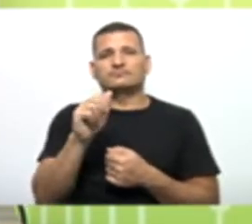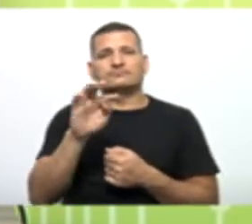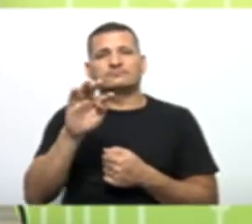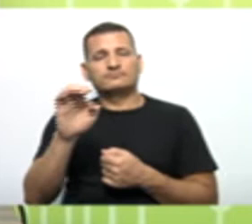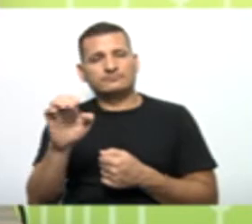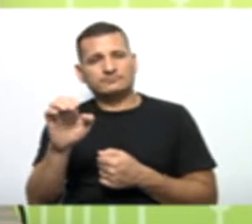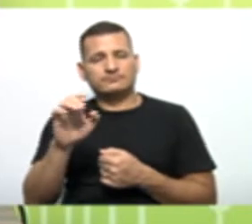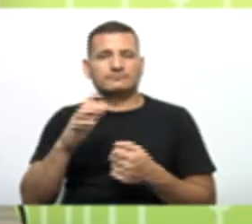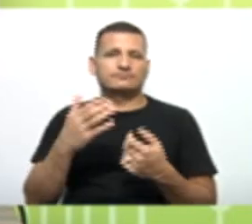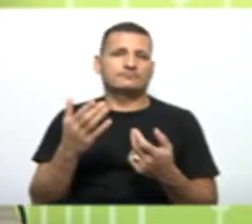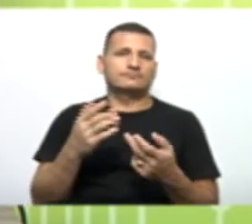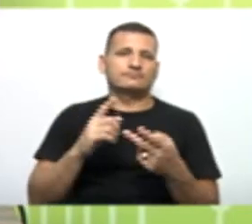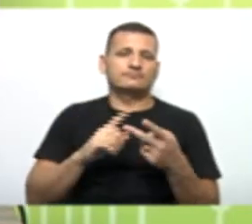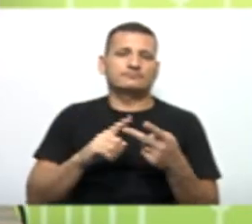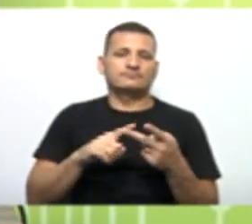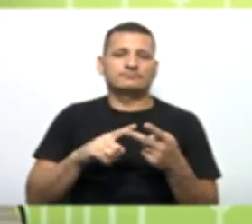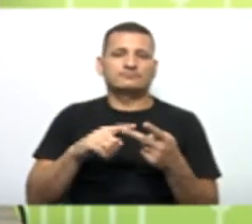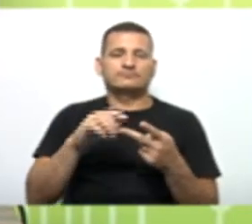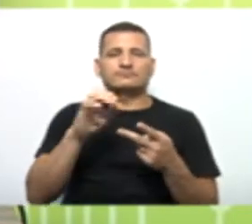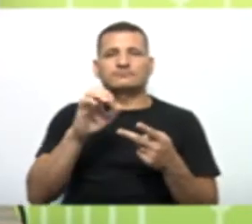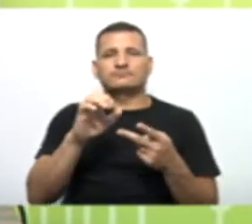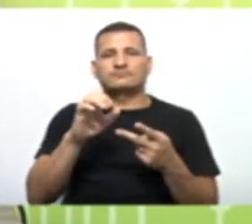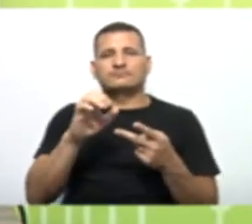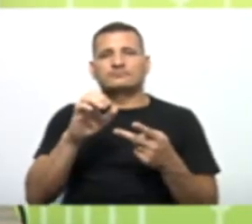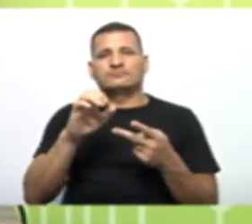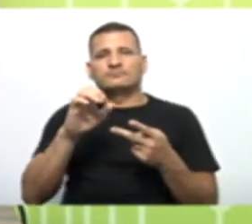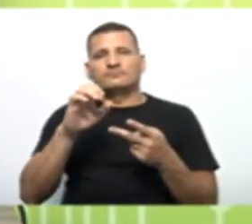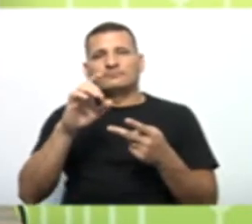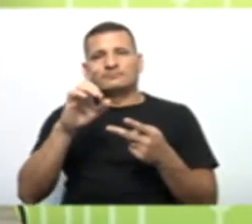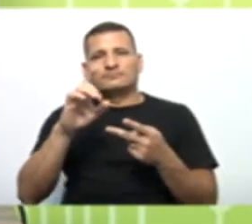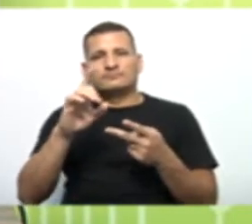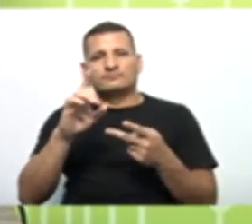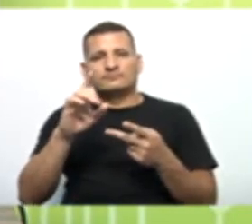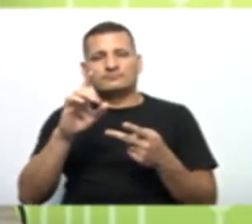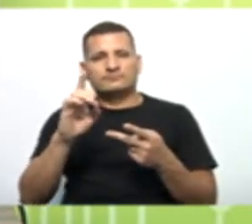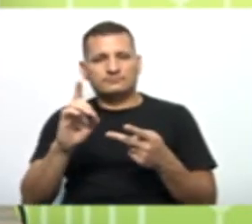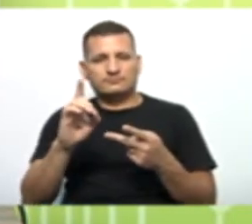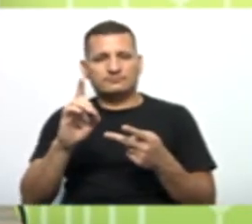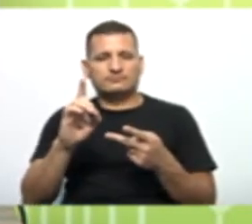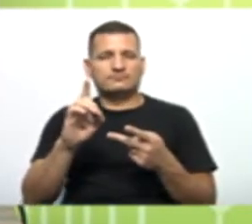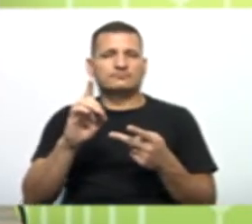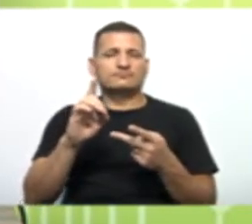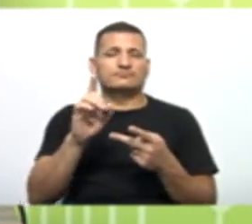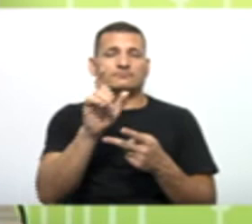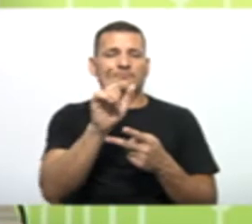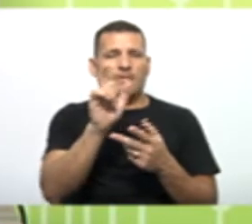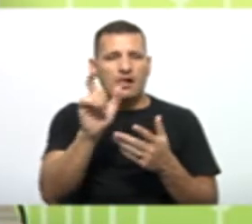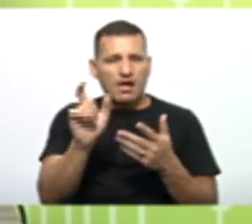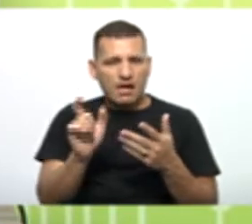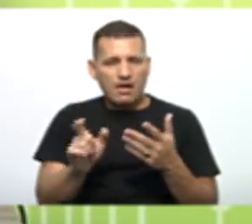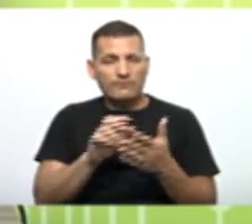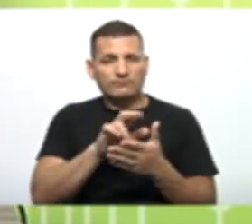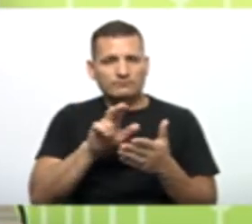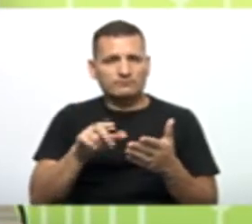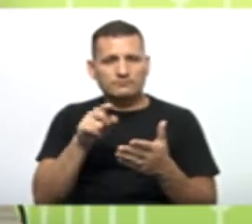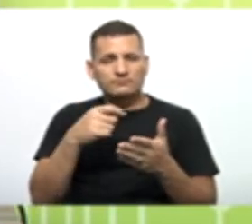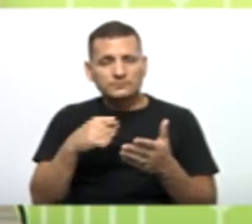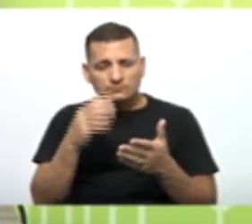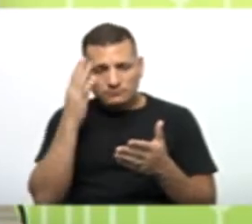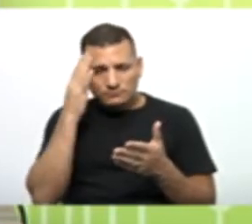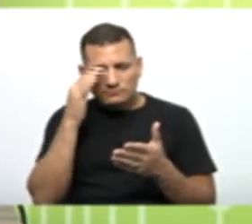tabelas, add, que é de adicionar. E então é um conjunto de palavrinhas que você tem que saber o que